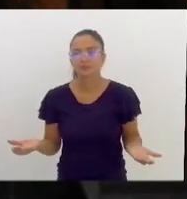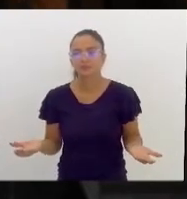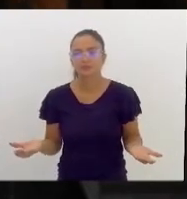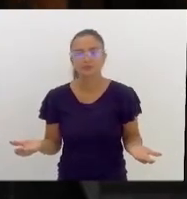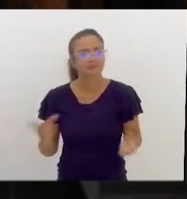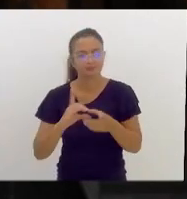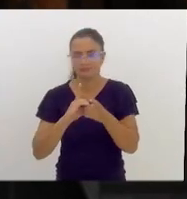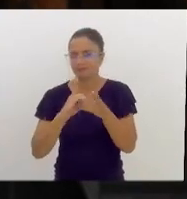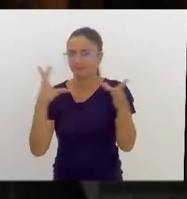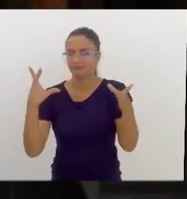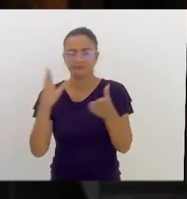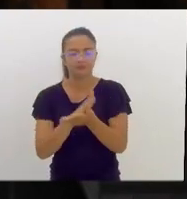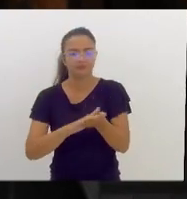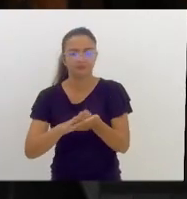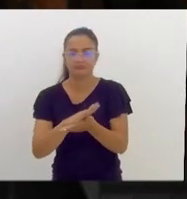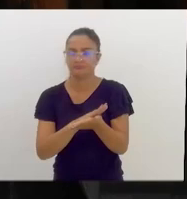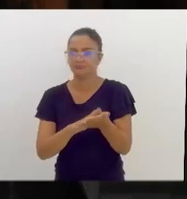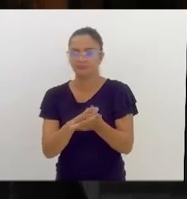antidemocrática,